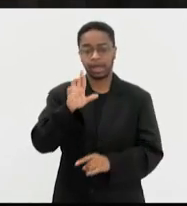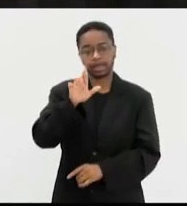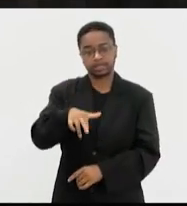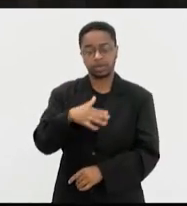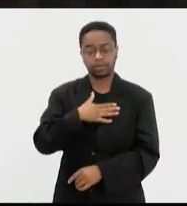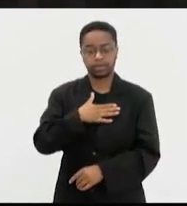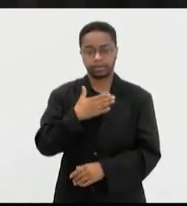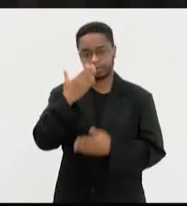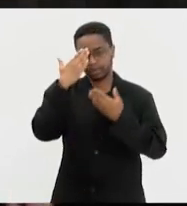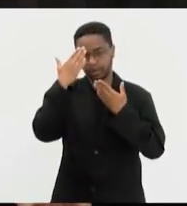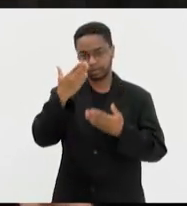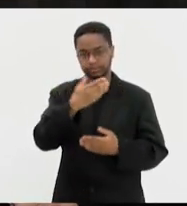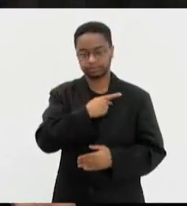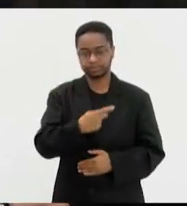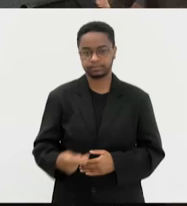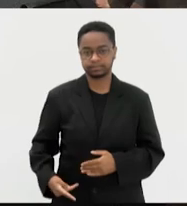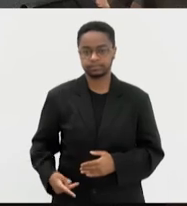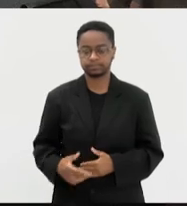senhor